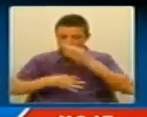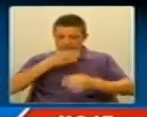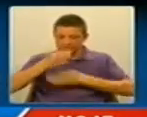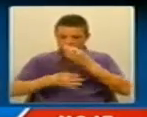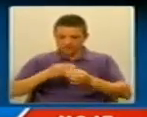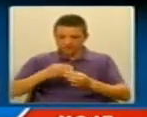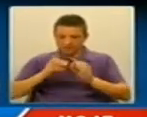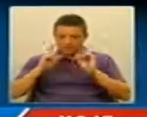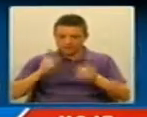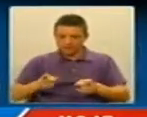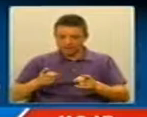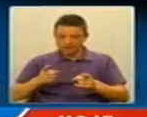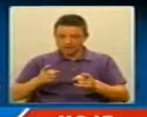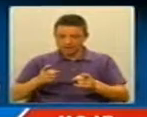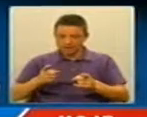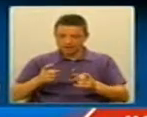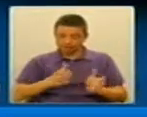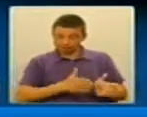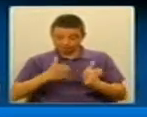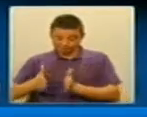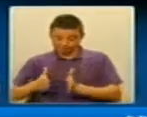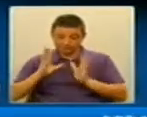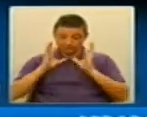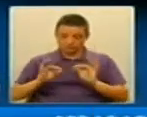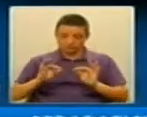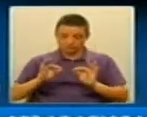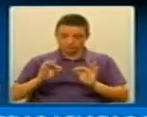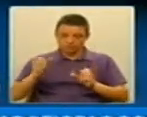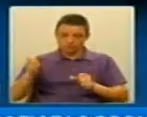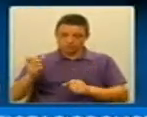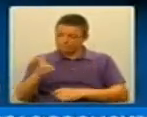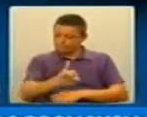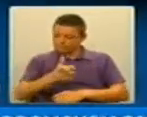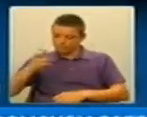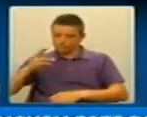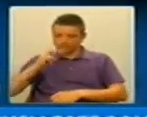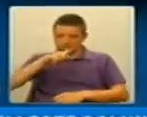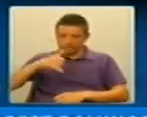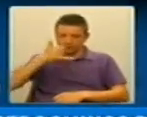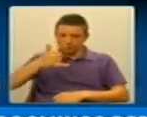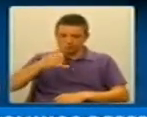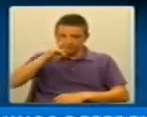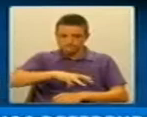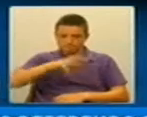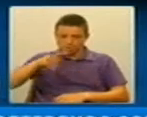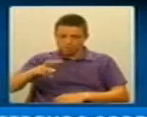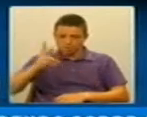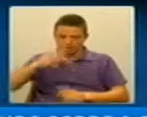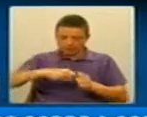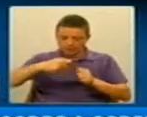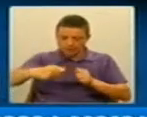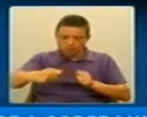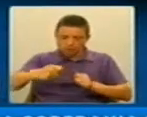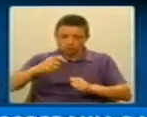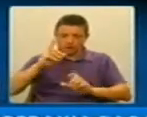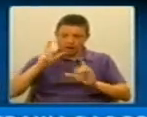que que está a fugir desta galáxia a uma velocidade extraordinária de 3,2 milhões de quilómetros por hora. E